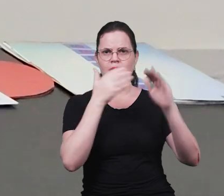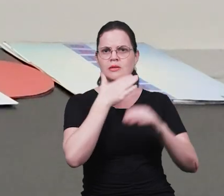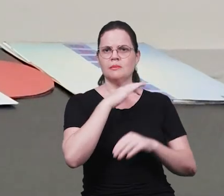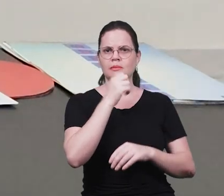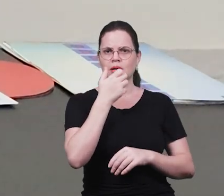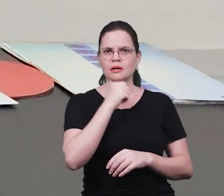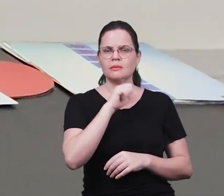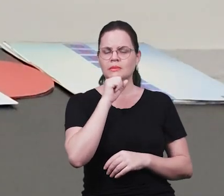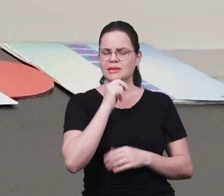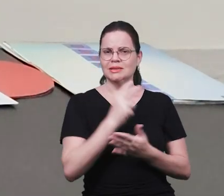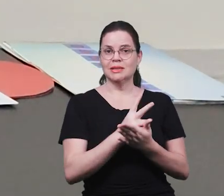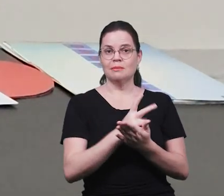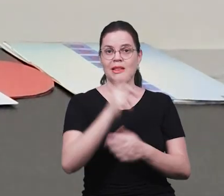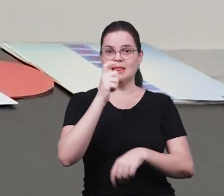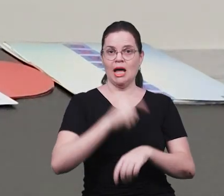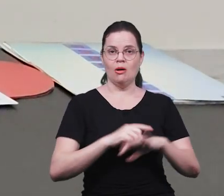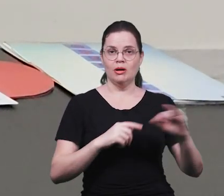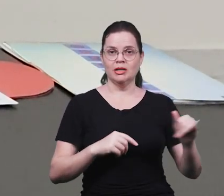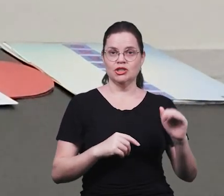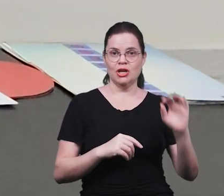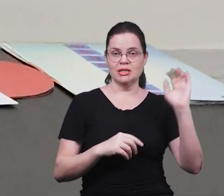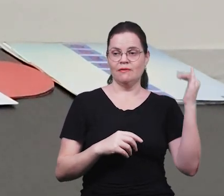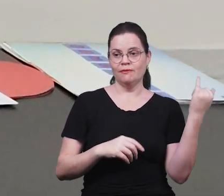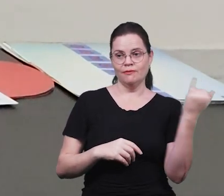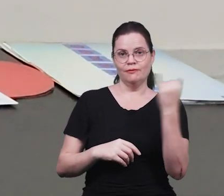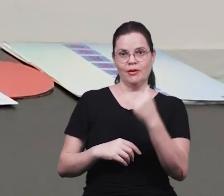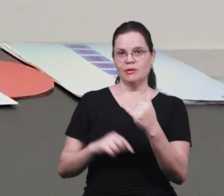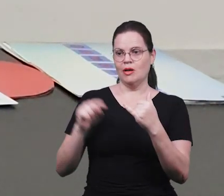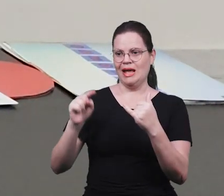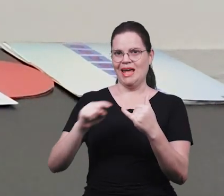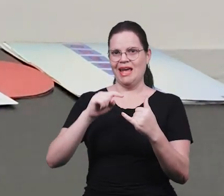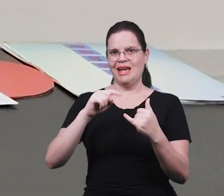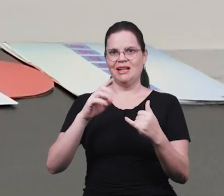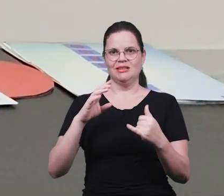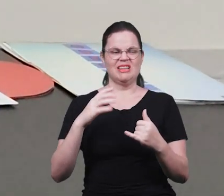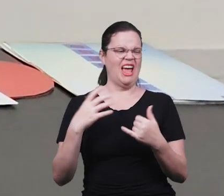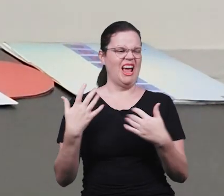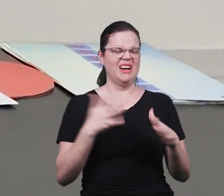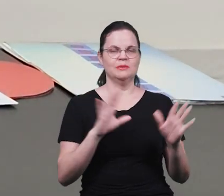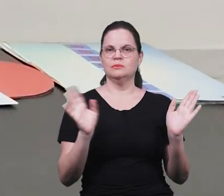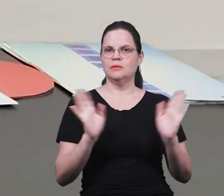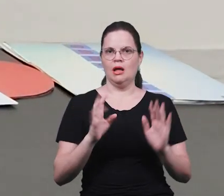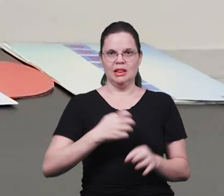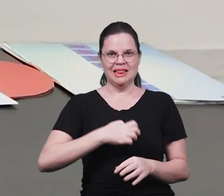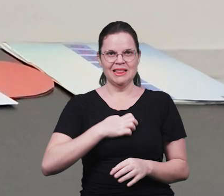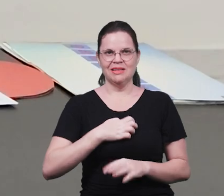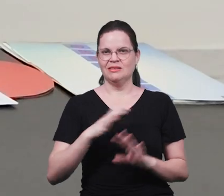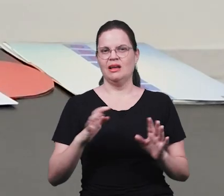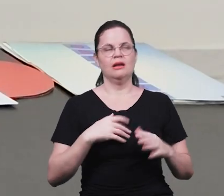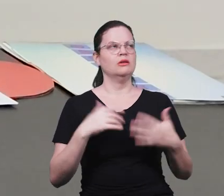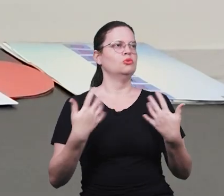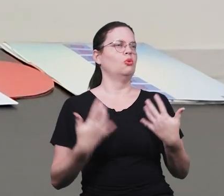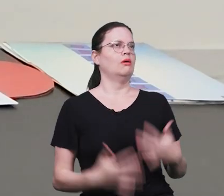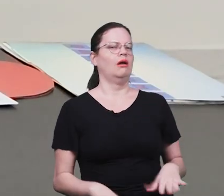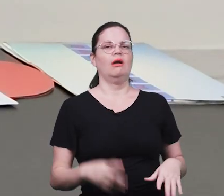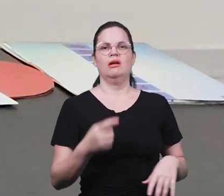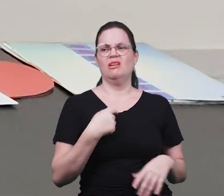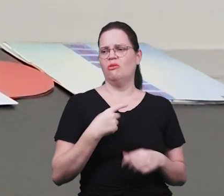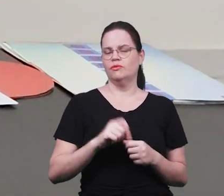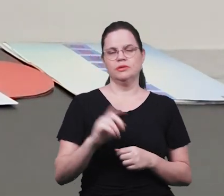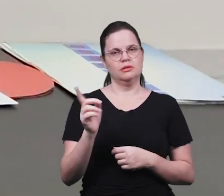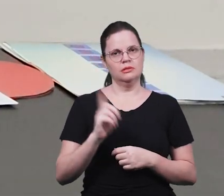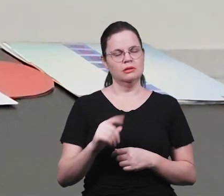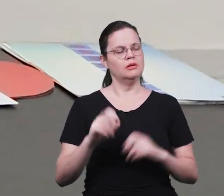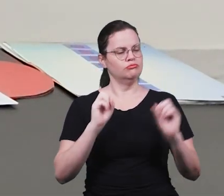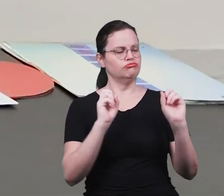obediente, quando Jessé falou com ele não retrucou, ele não ficou nervoso, não quero, eu vou ficar